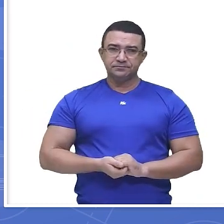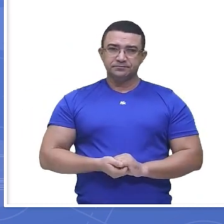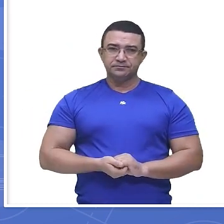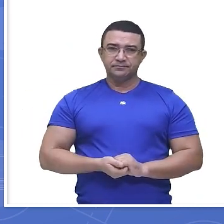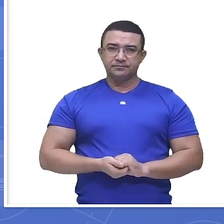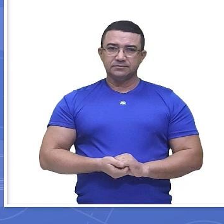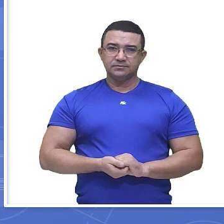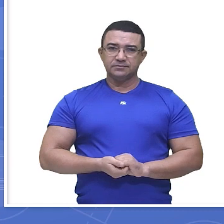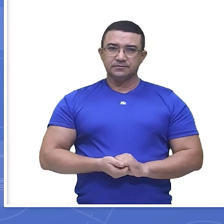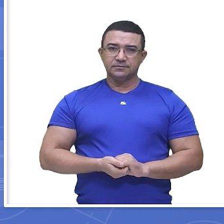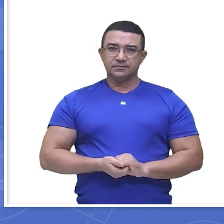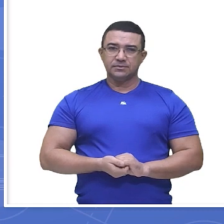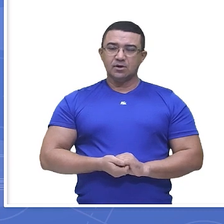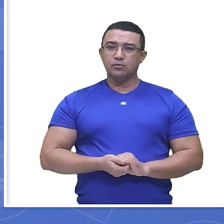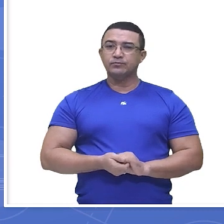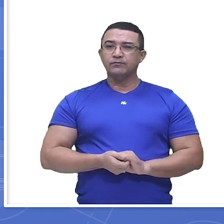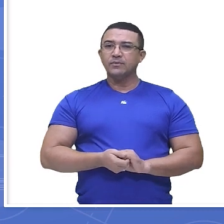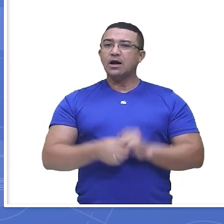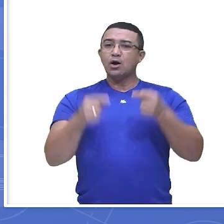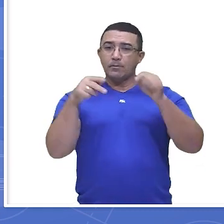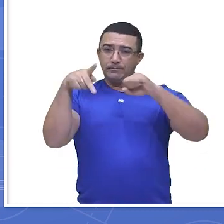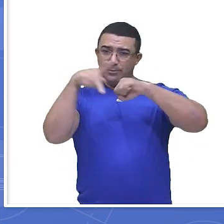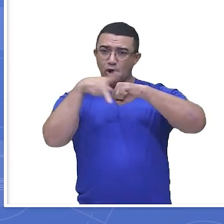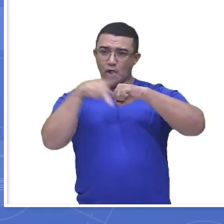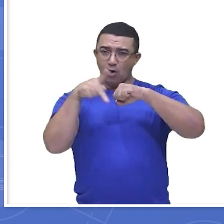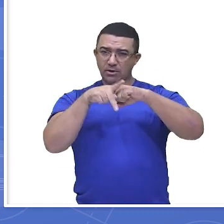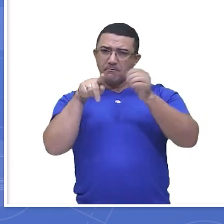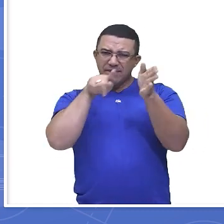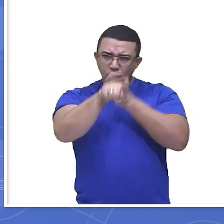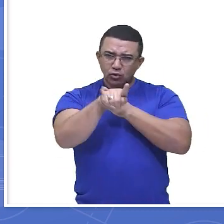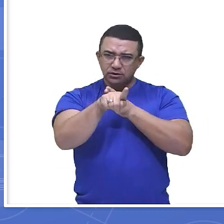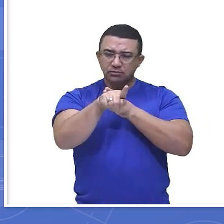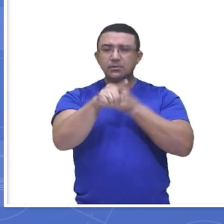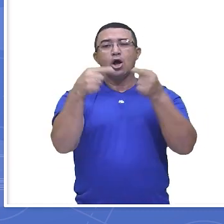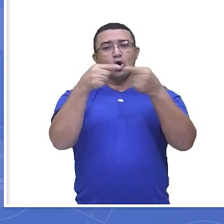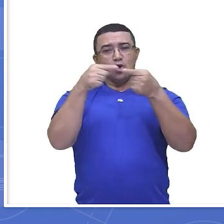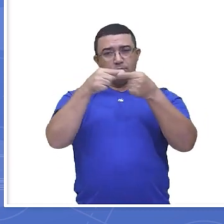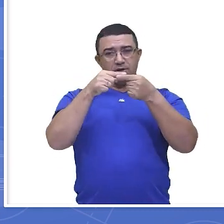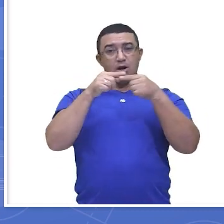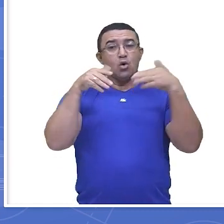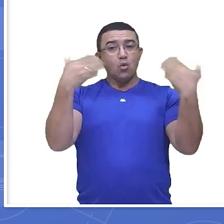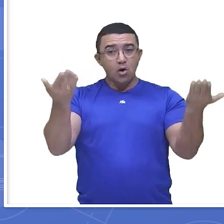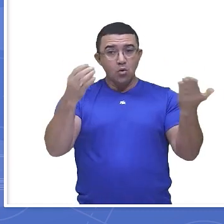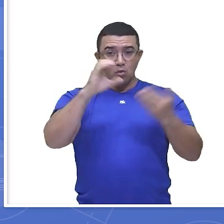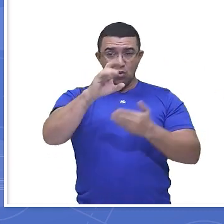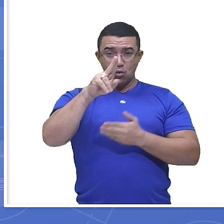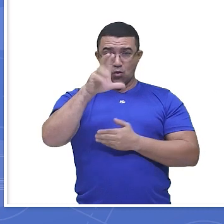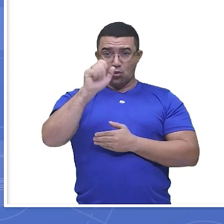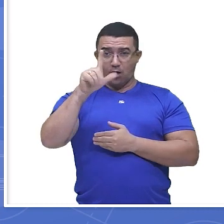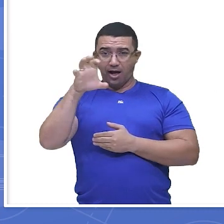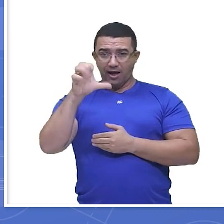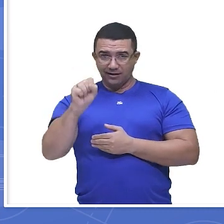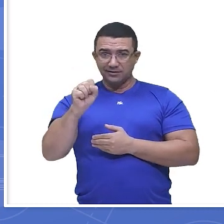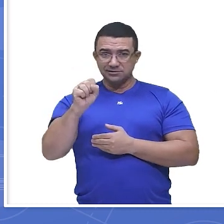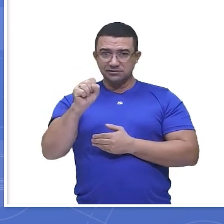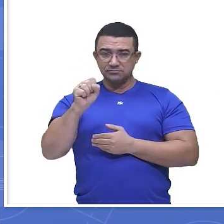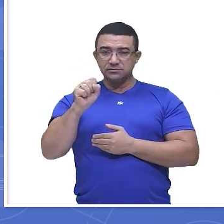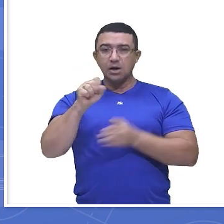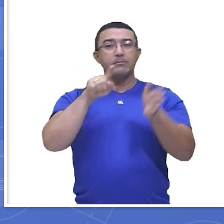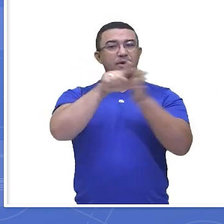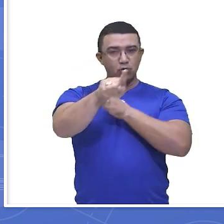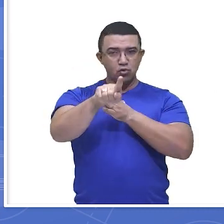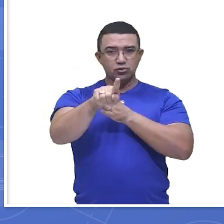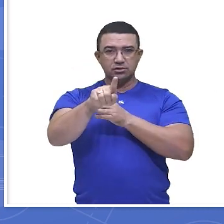vamos utilizar esse pronome interrogativo. Quales? Continuamos com o discurso informal, tá,